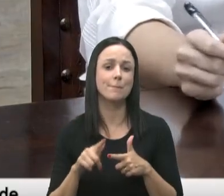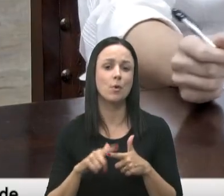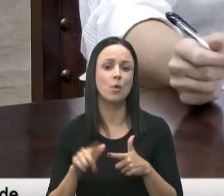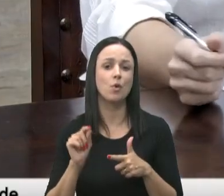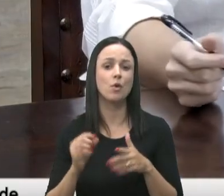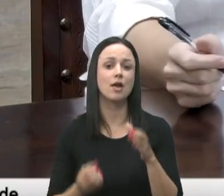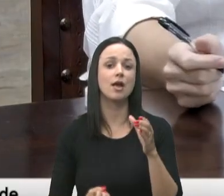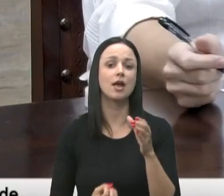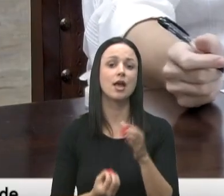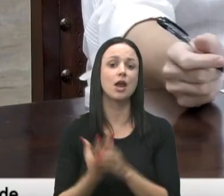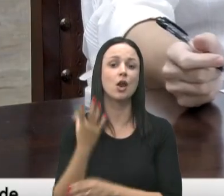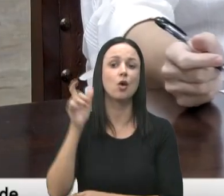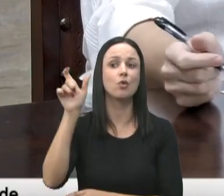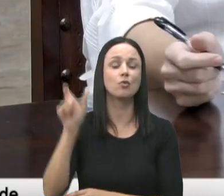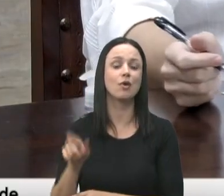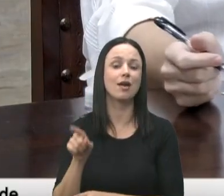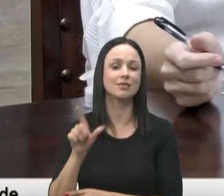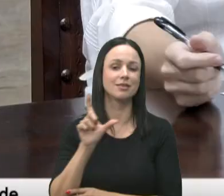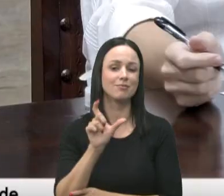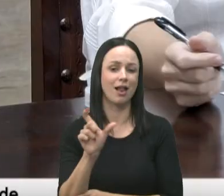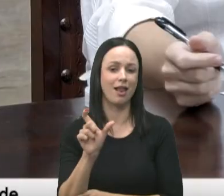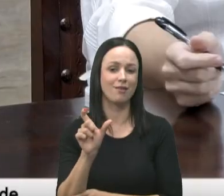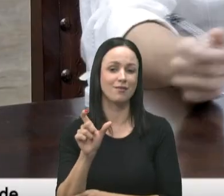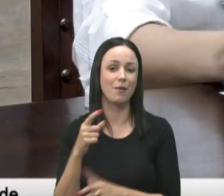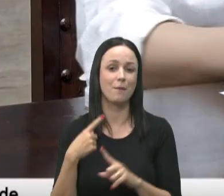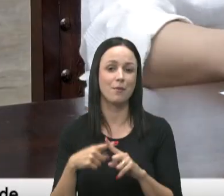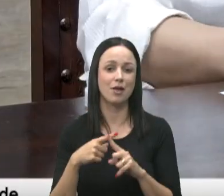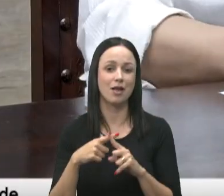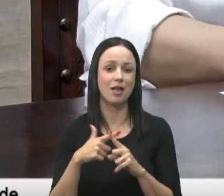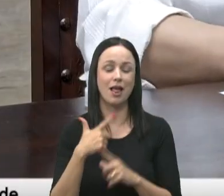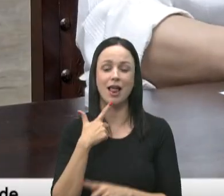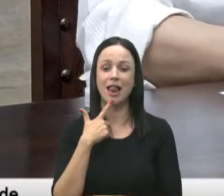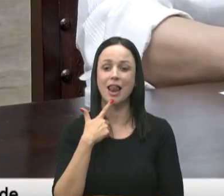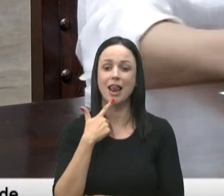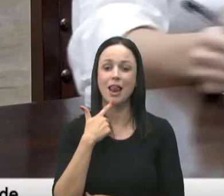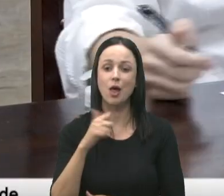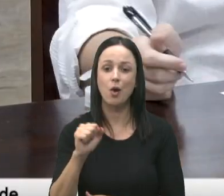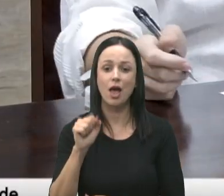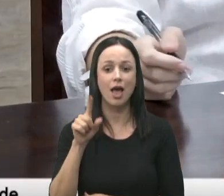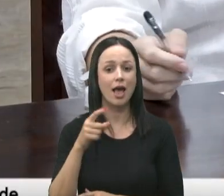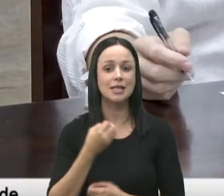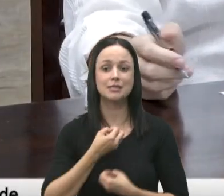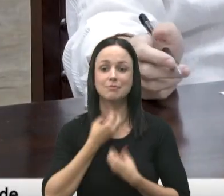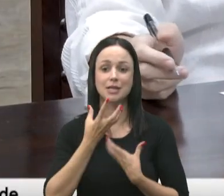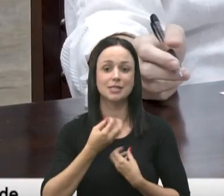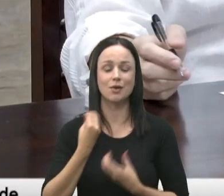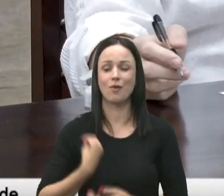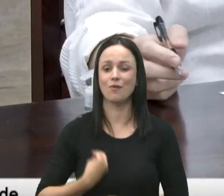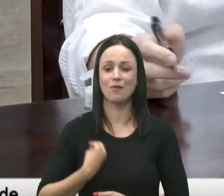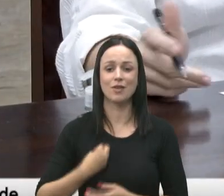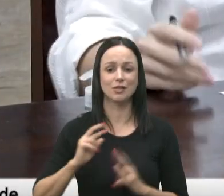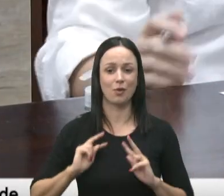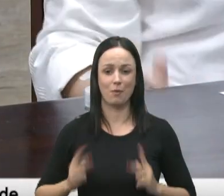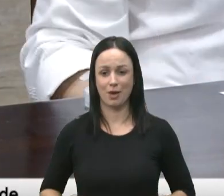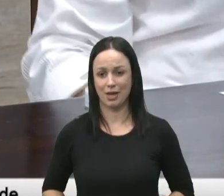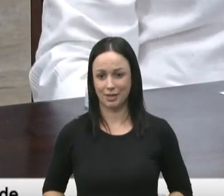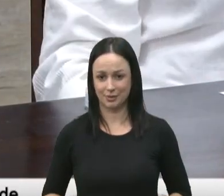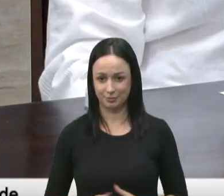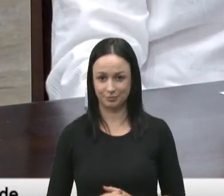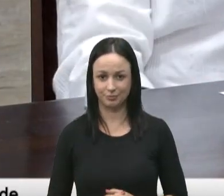o todes? Porque a linguagem é a expressão da vivência humana.